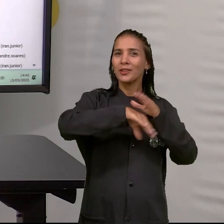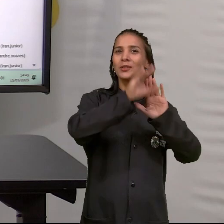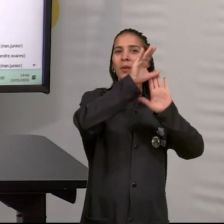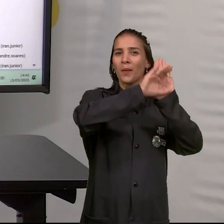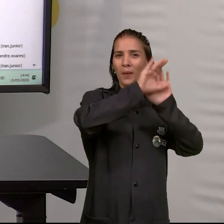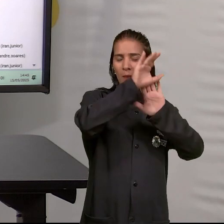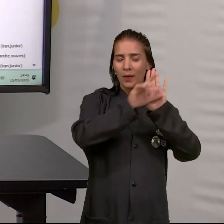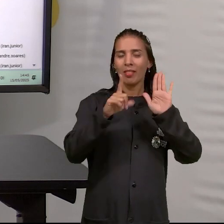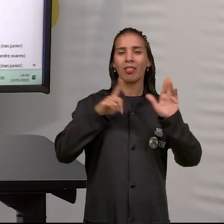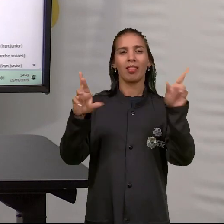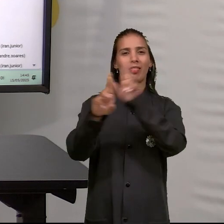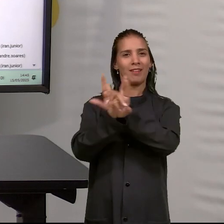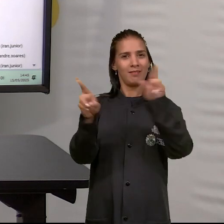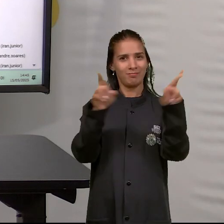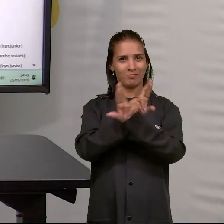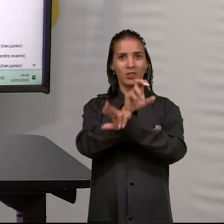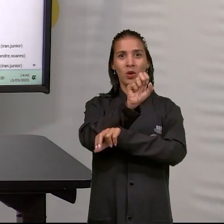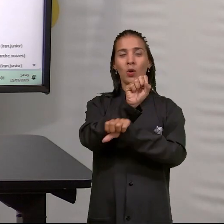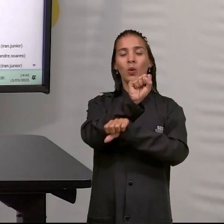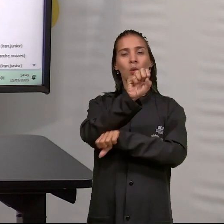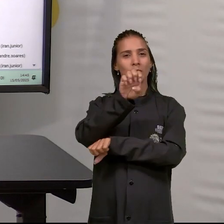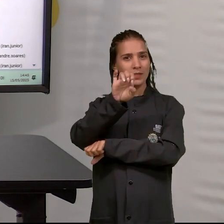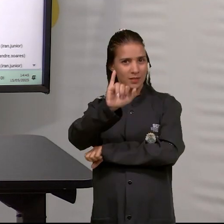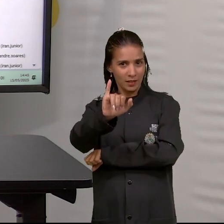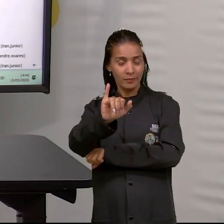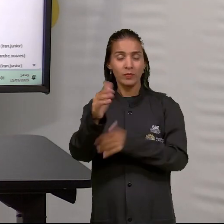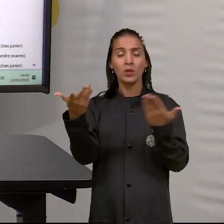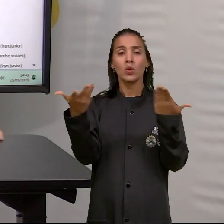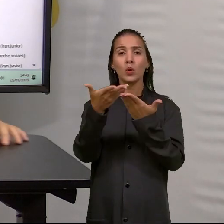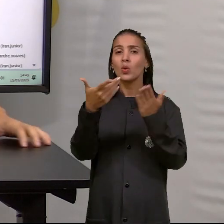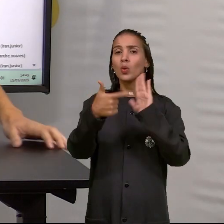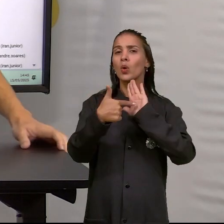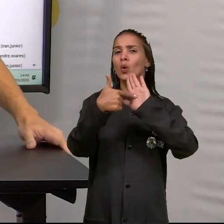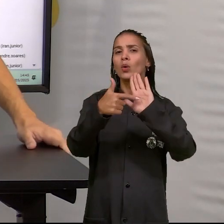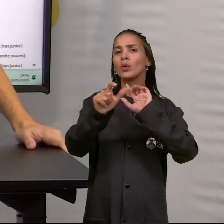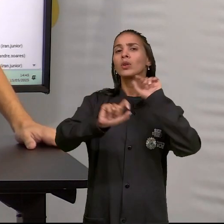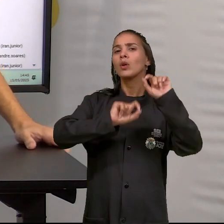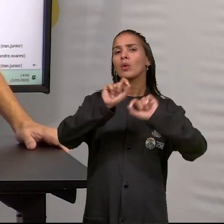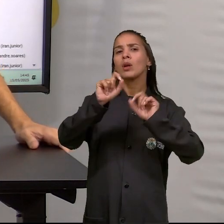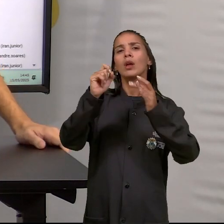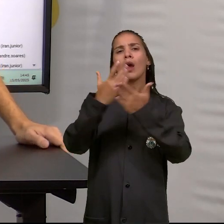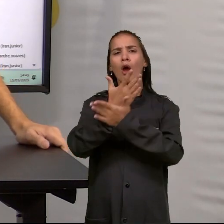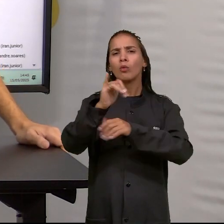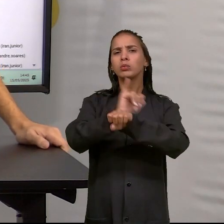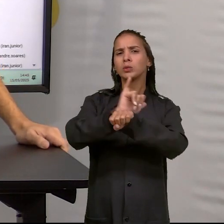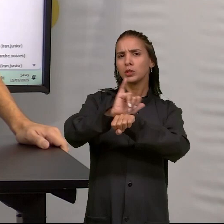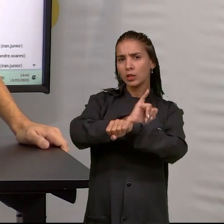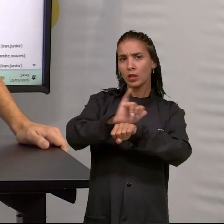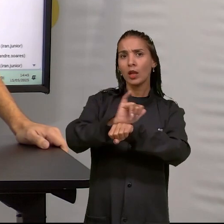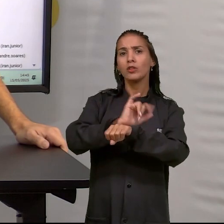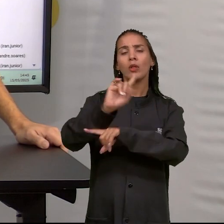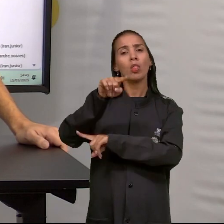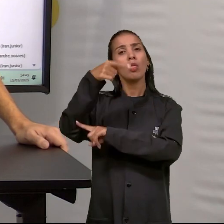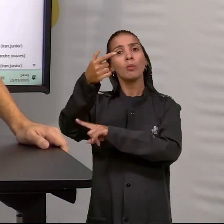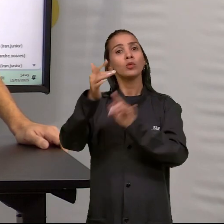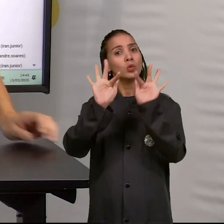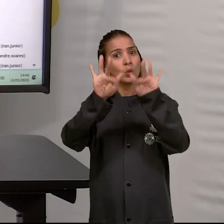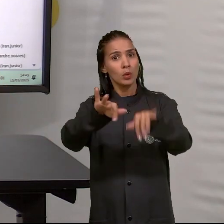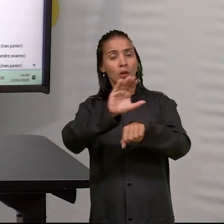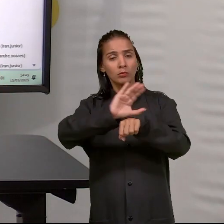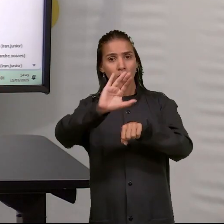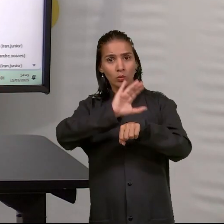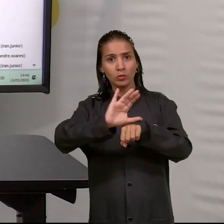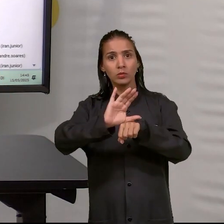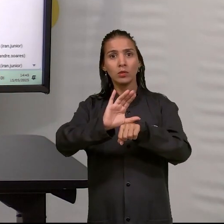A gente hoje vai terminar algumas funções e vamos encerrar o nosso curso, tá? E eu quero, no